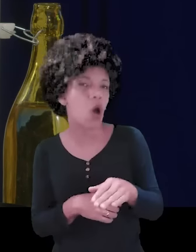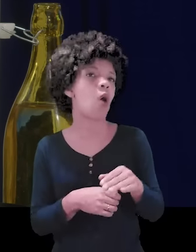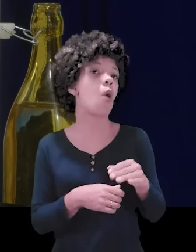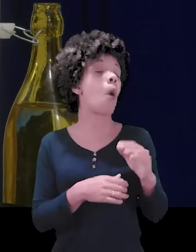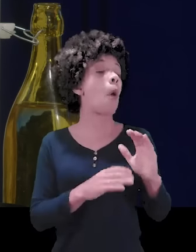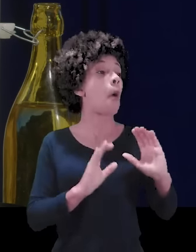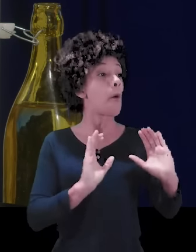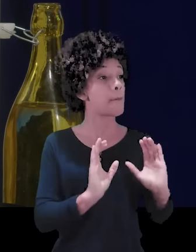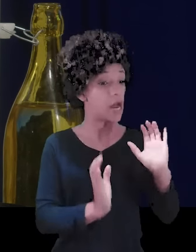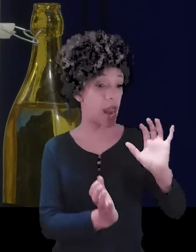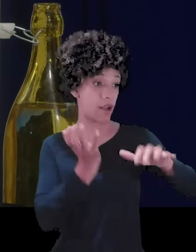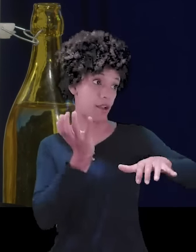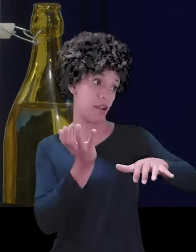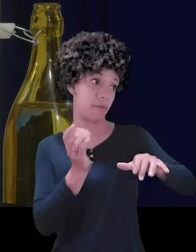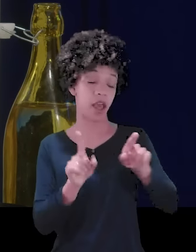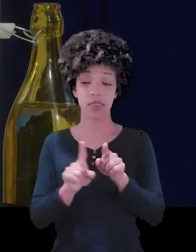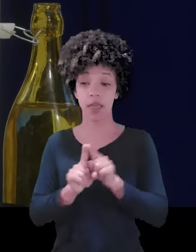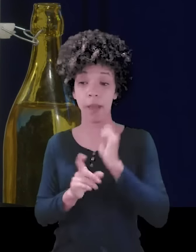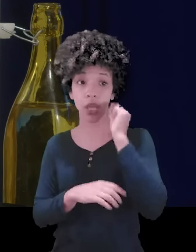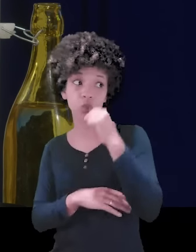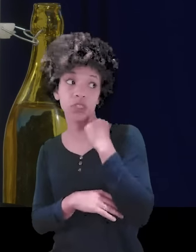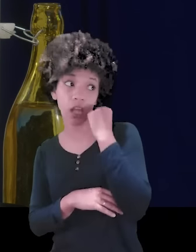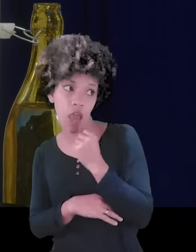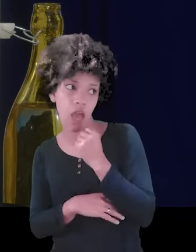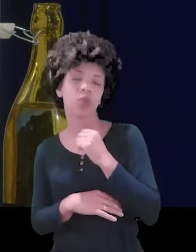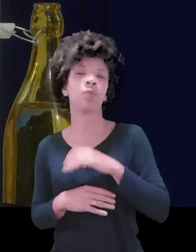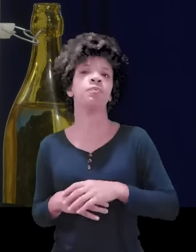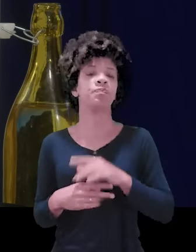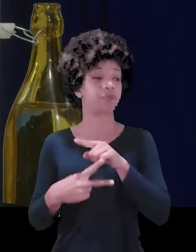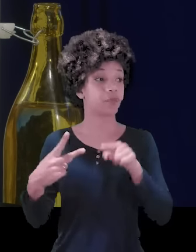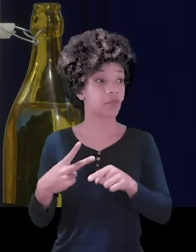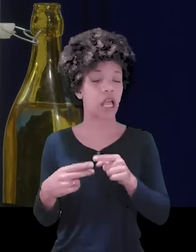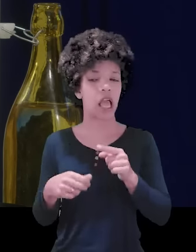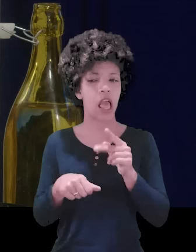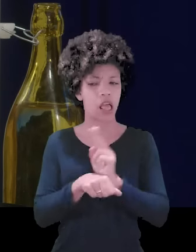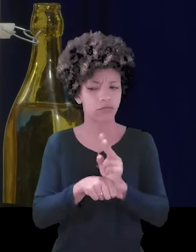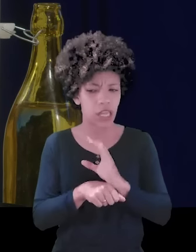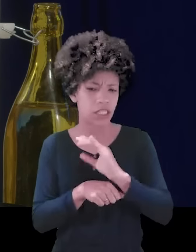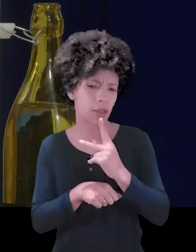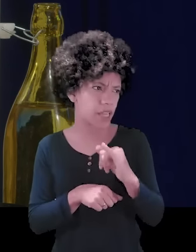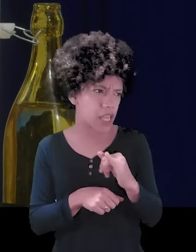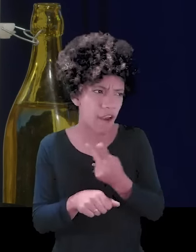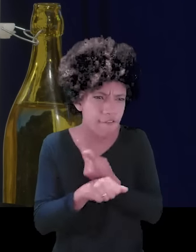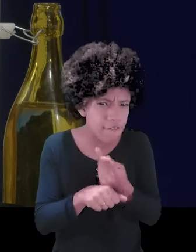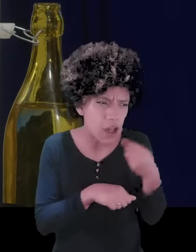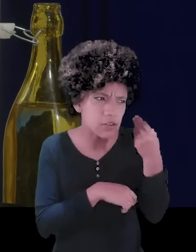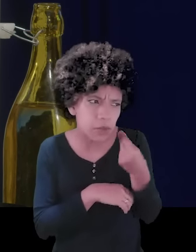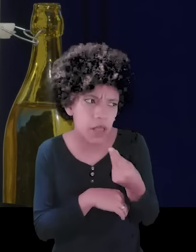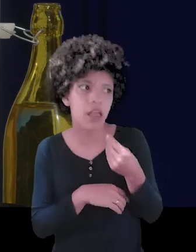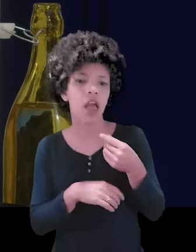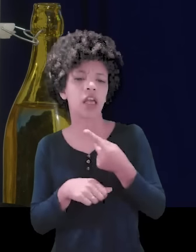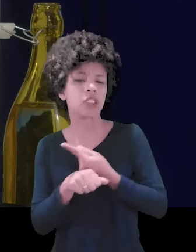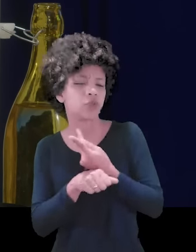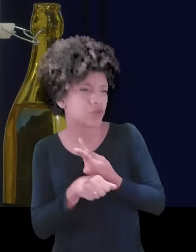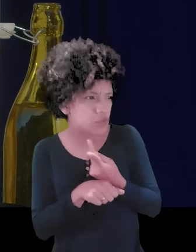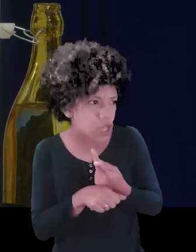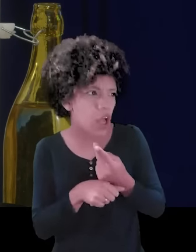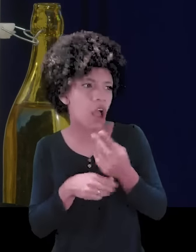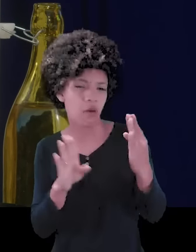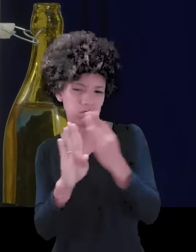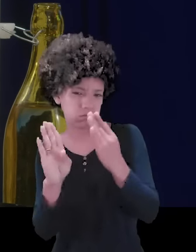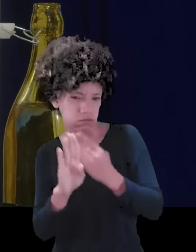e no Senado e nessa CPI eles colheram depoimentos investigaram várias situações e uma dessas situações